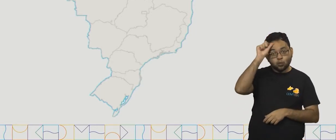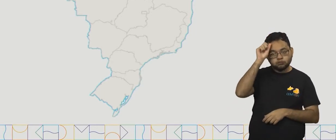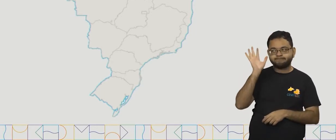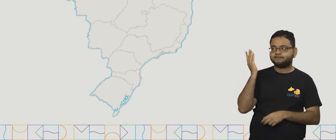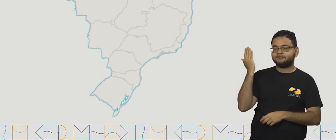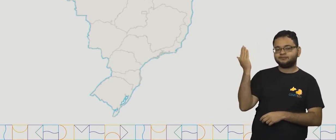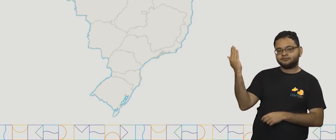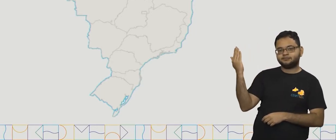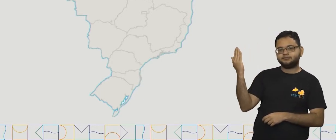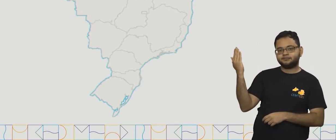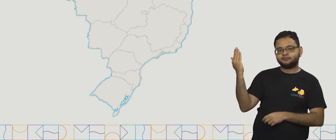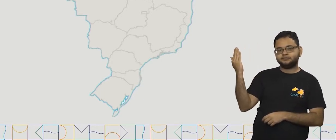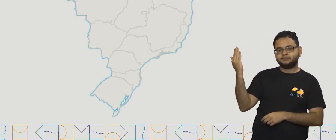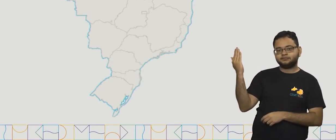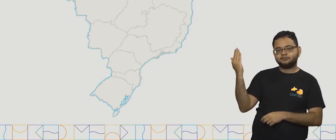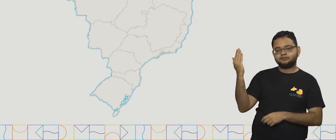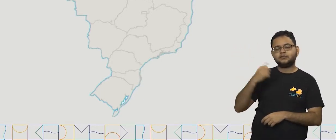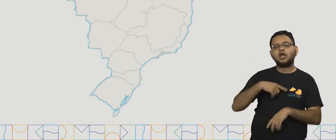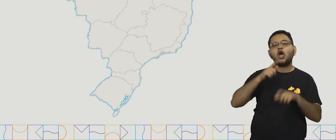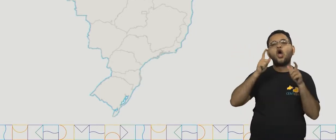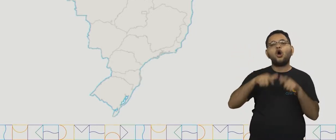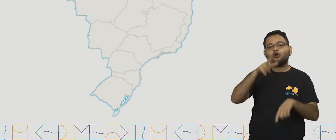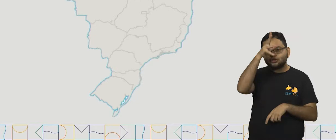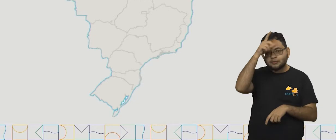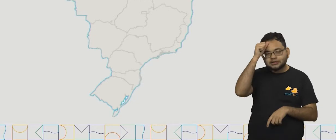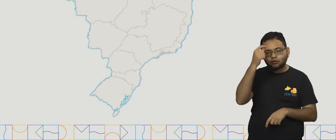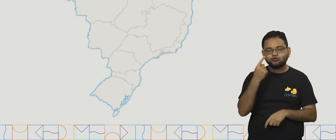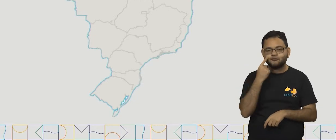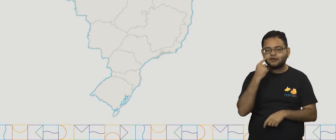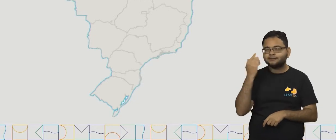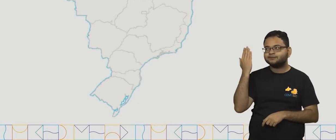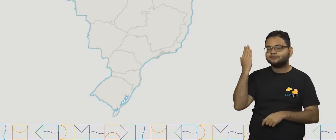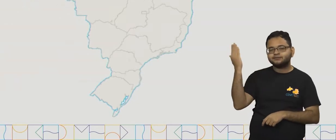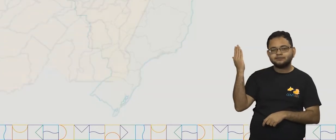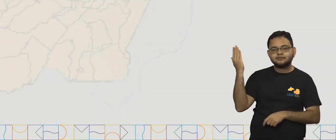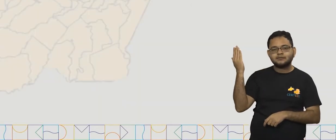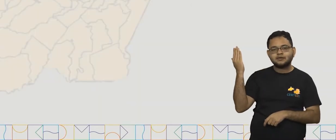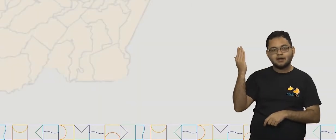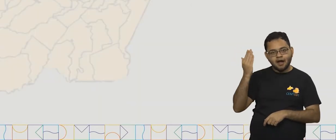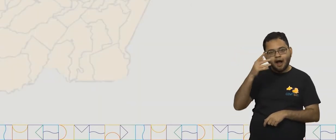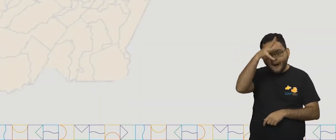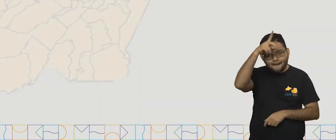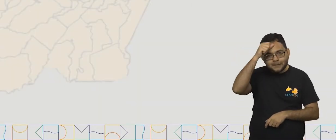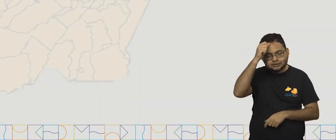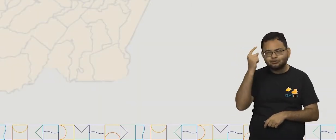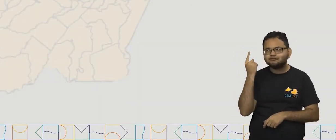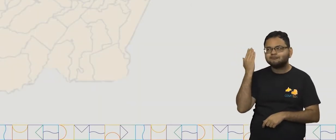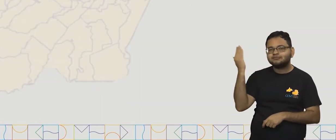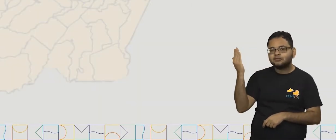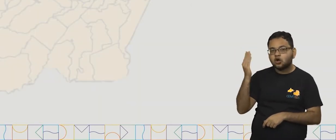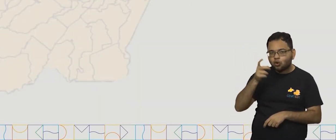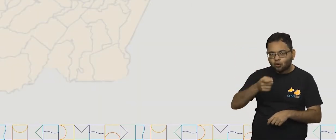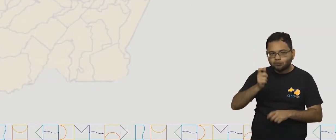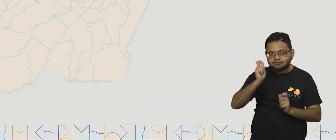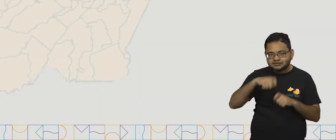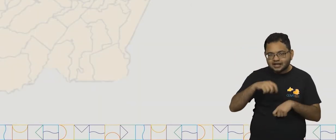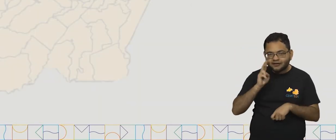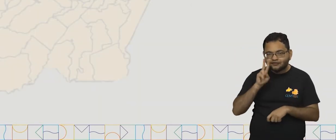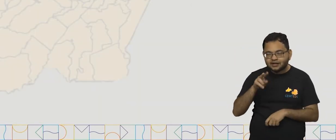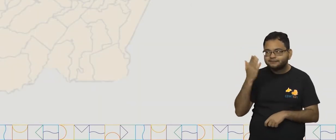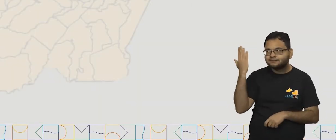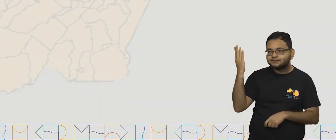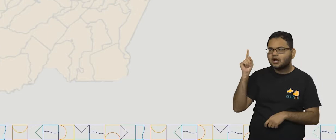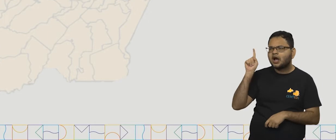localizado. Veja a localização de Manaus no estado do Amazonas. Olha Manaus ali, você consegue